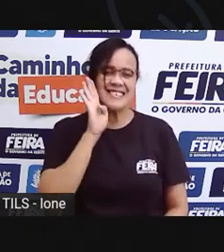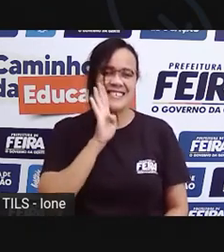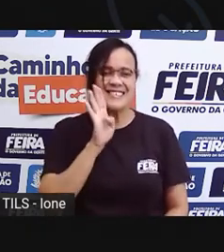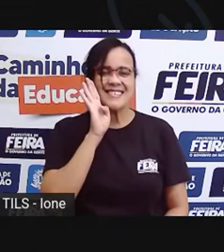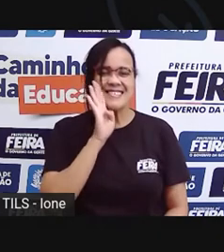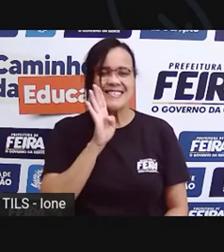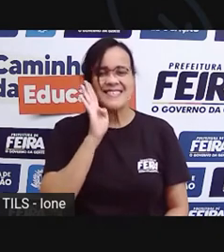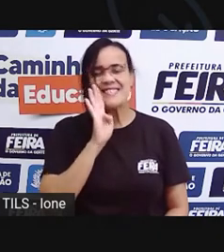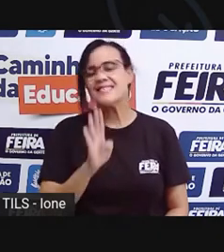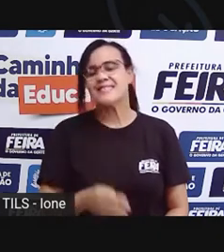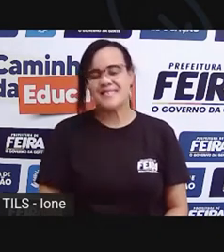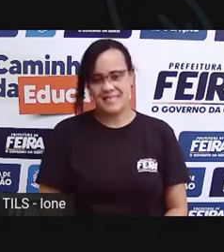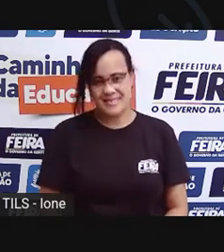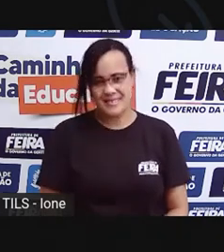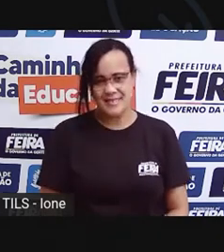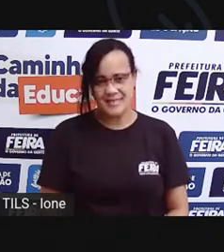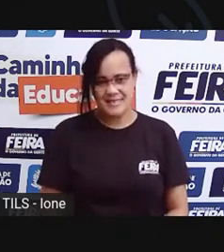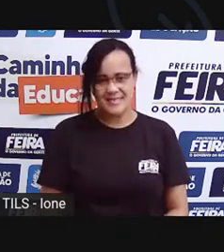me vendo.